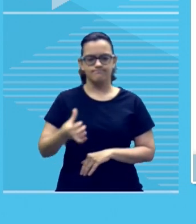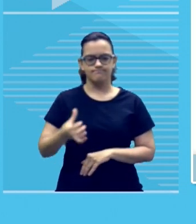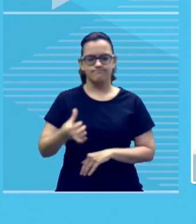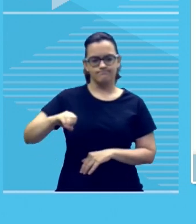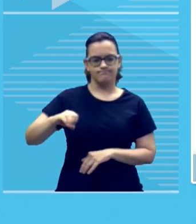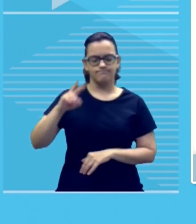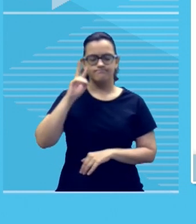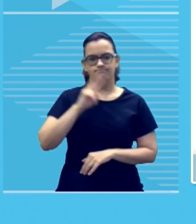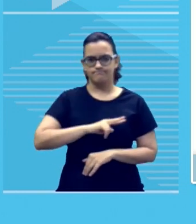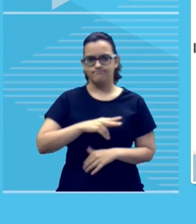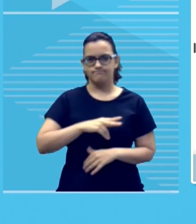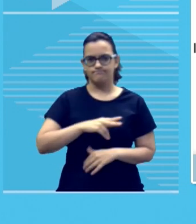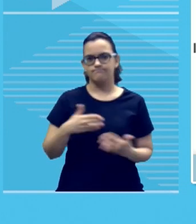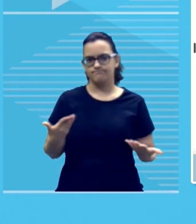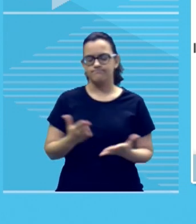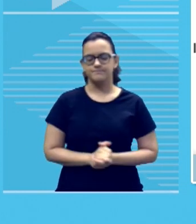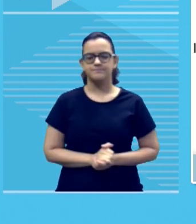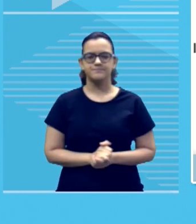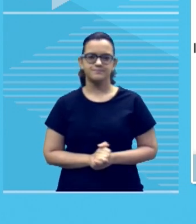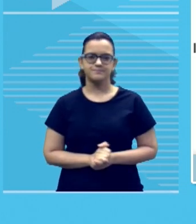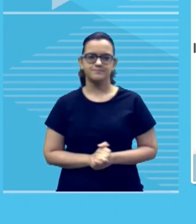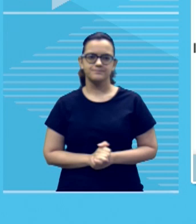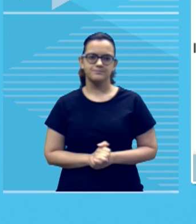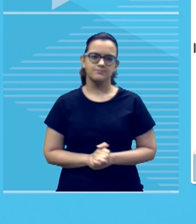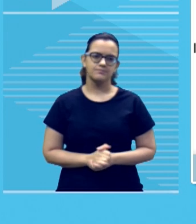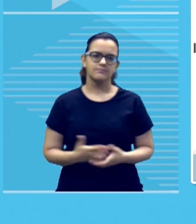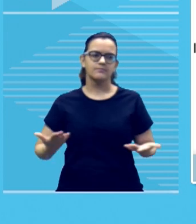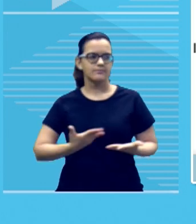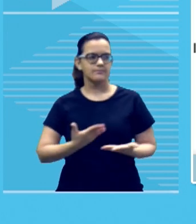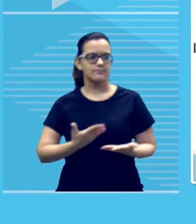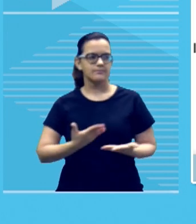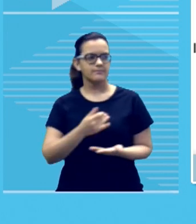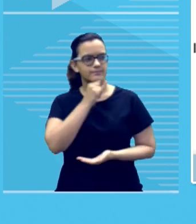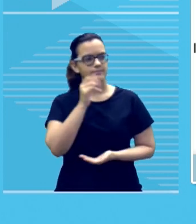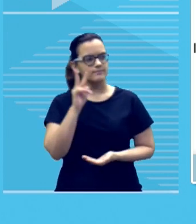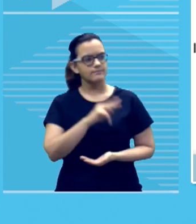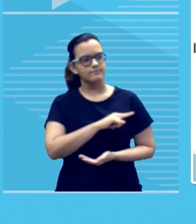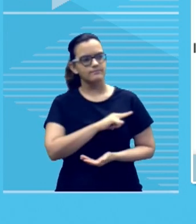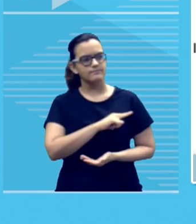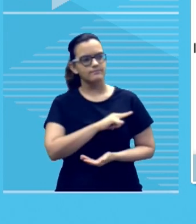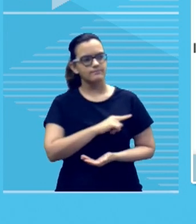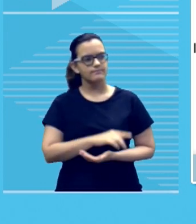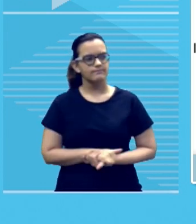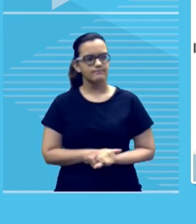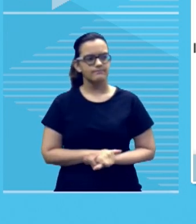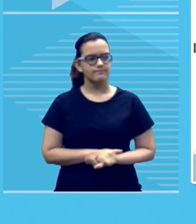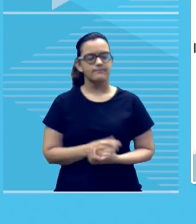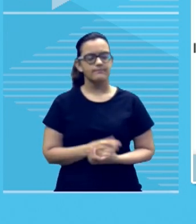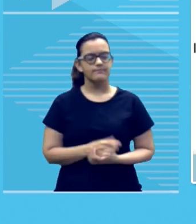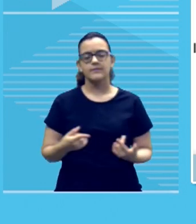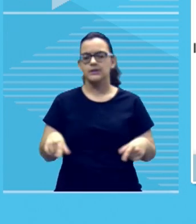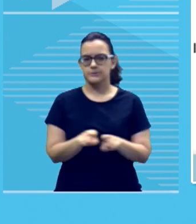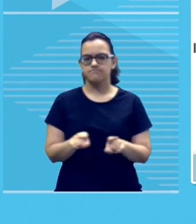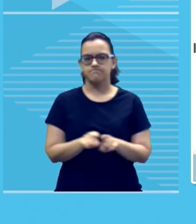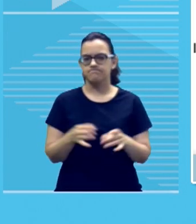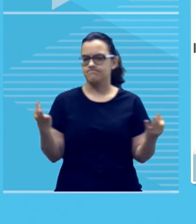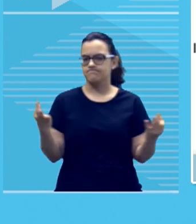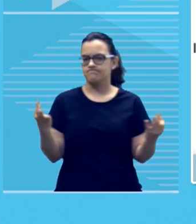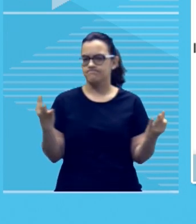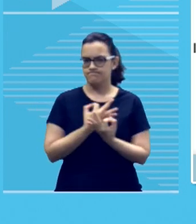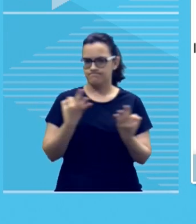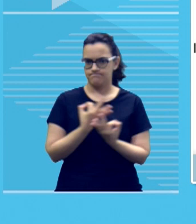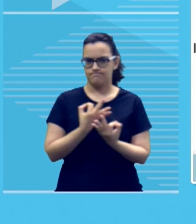perfeito vamos lá e essa próxima aqui olha aí questão também excelente